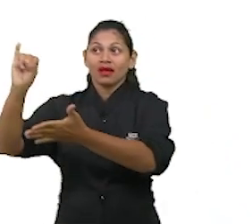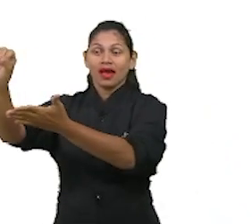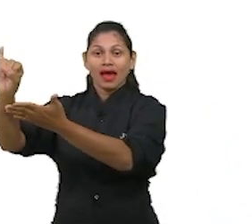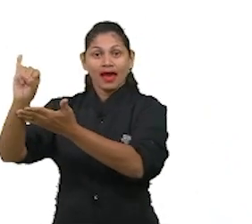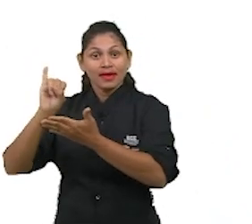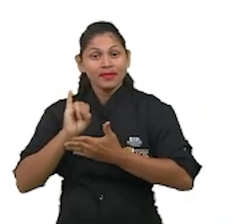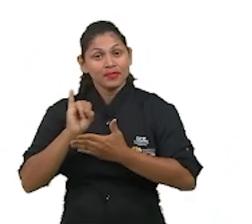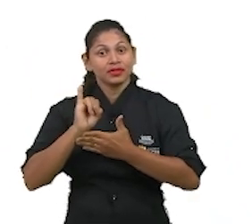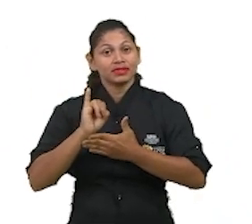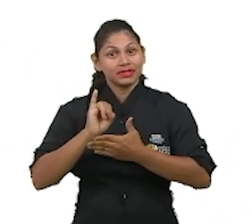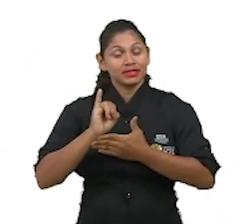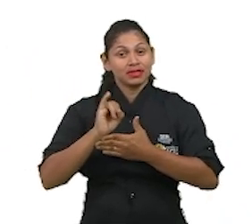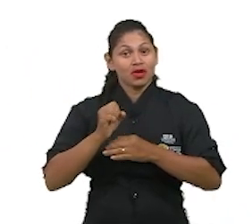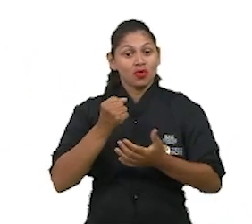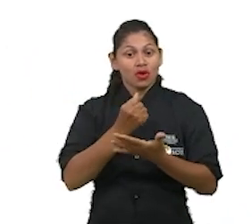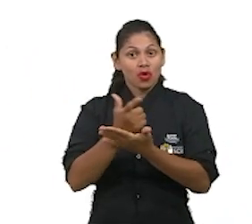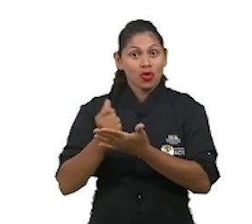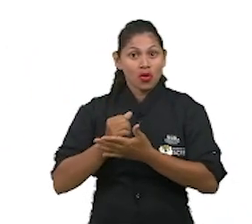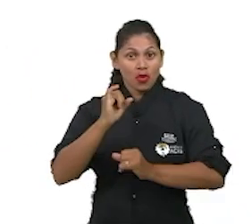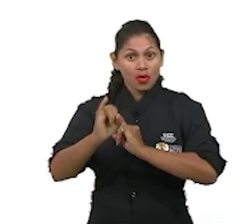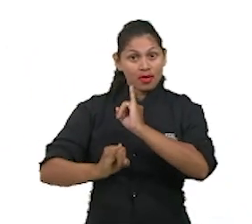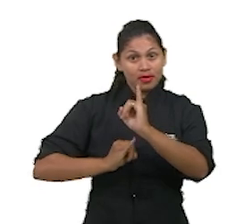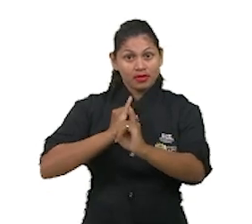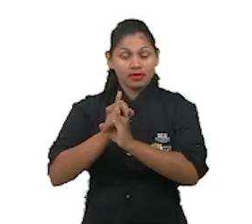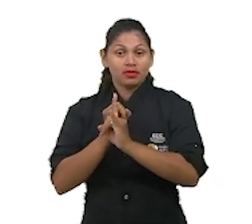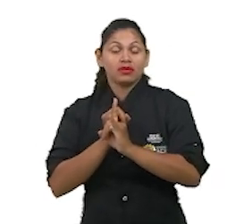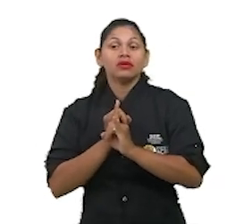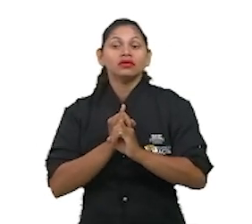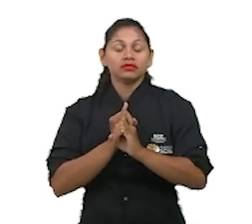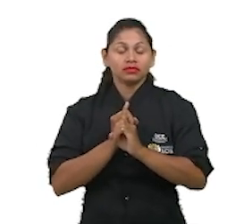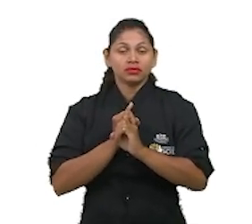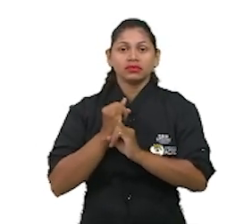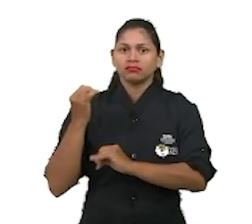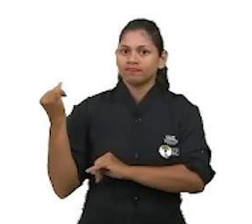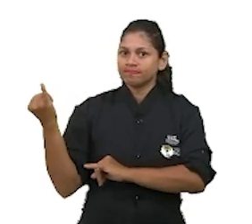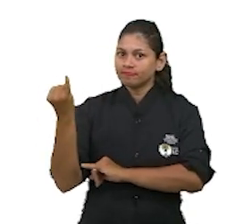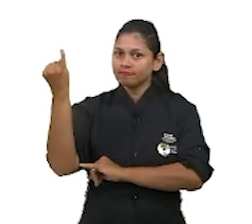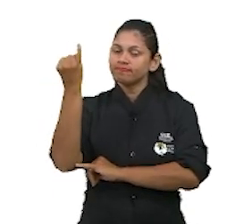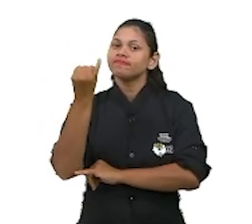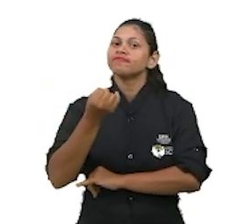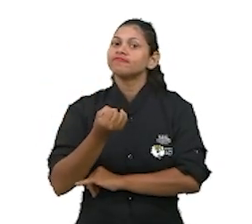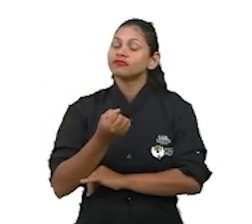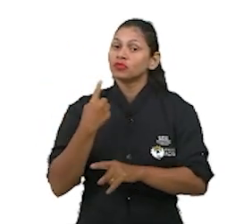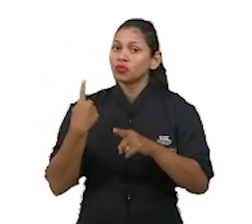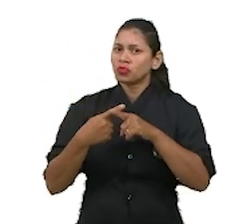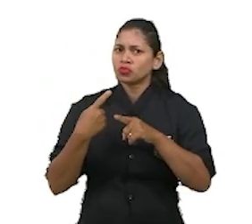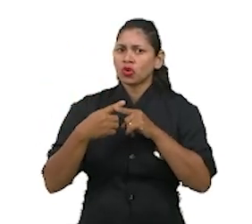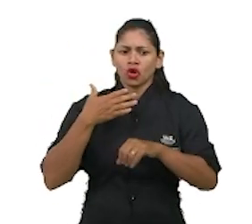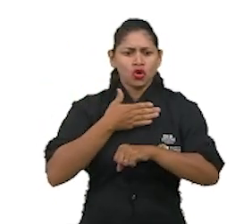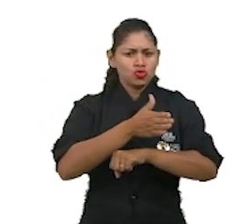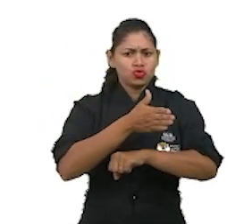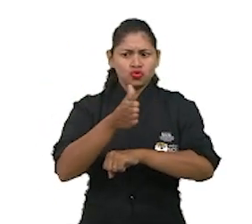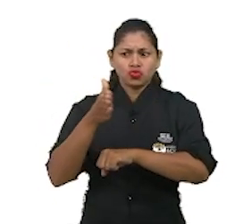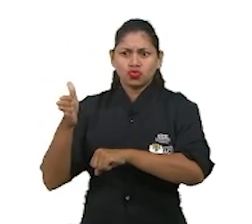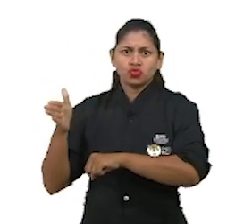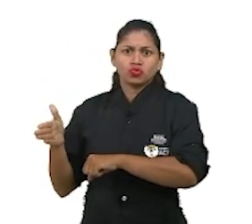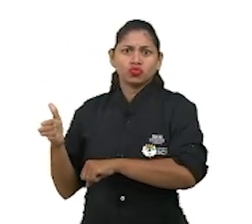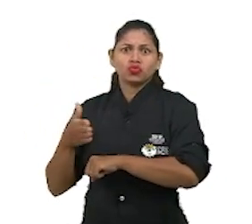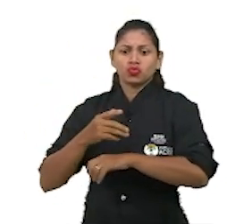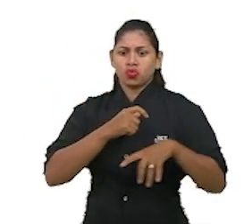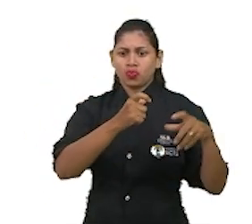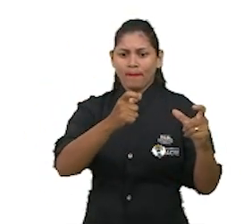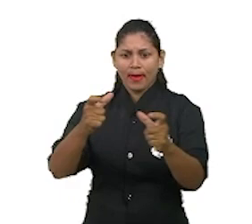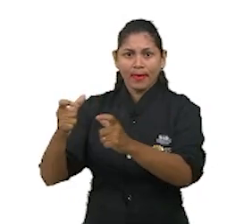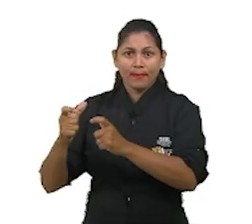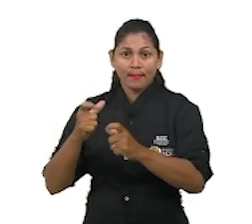e-commerce, é importante a gente falar dessa importação, porque ela chegou em todos os cantos aqui do país. O aumento